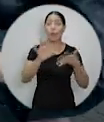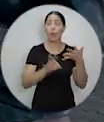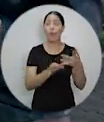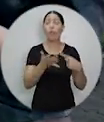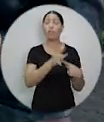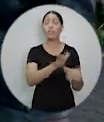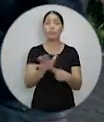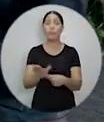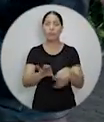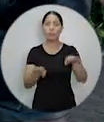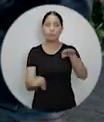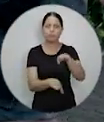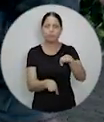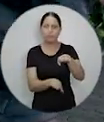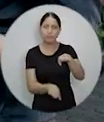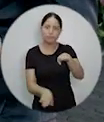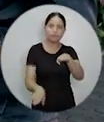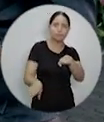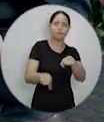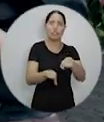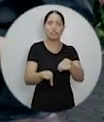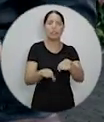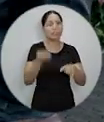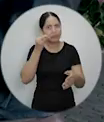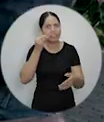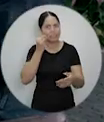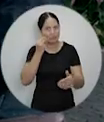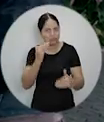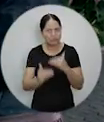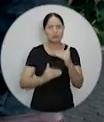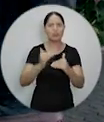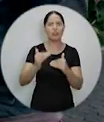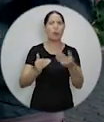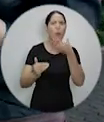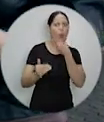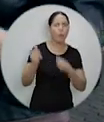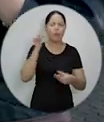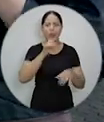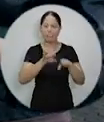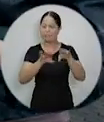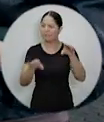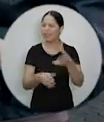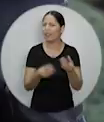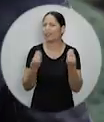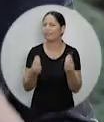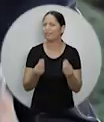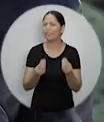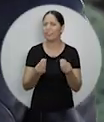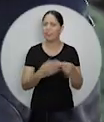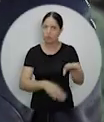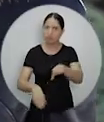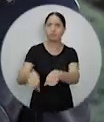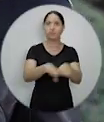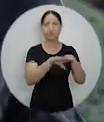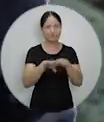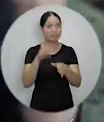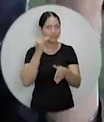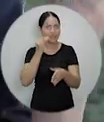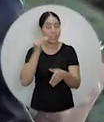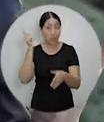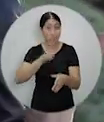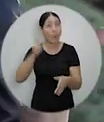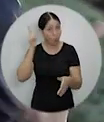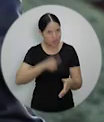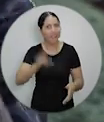ali romper com uma desigualdade histórica entre homens e mulheres. E ele funciona? Funciona. Tanto funciona que nós tivemos